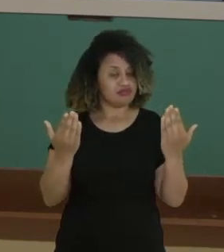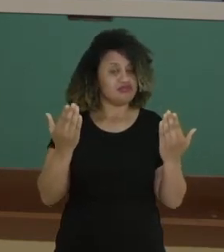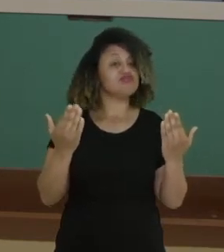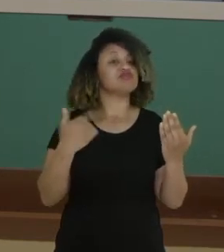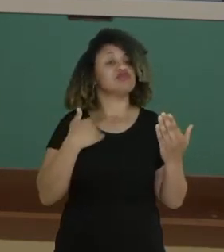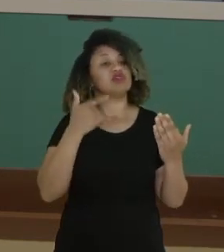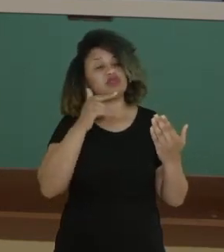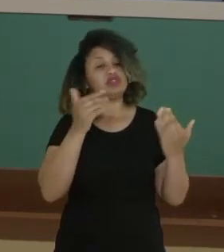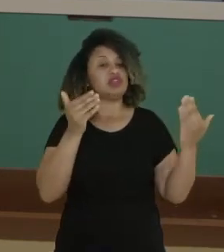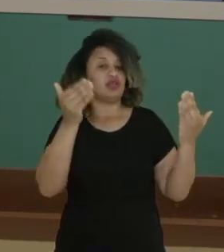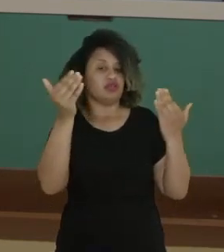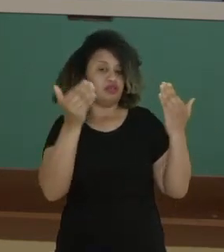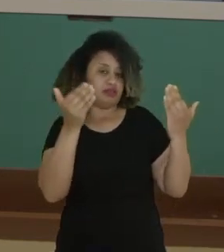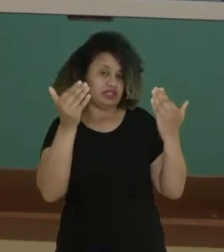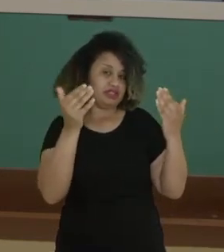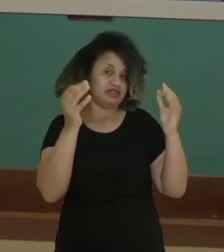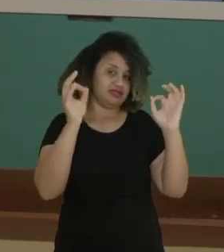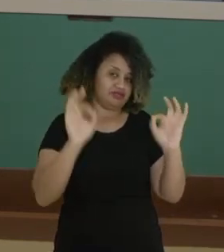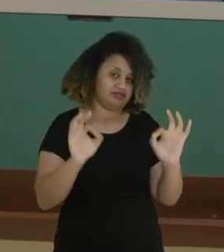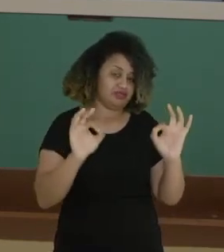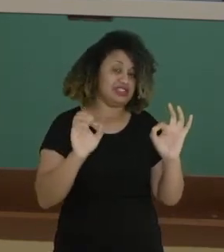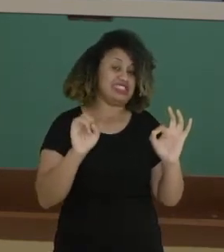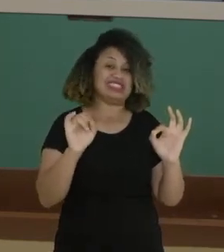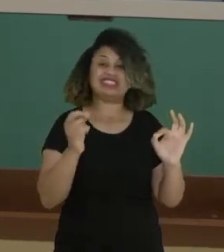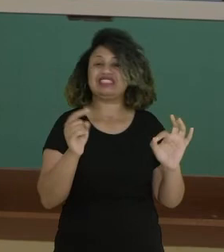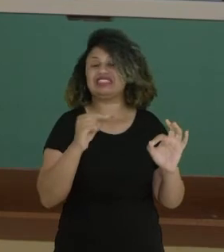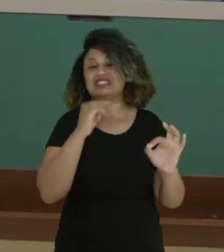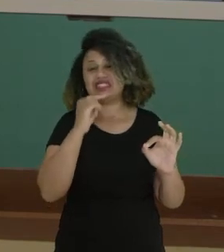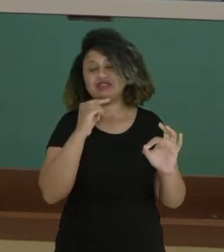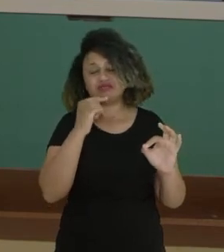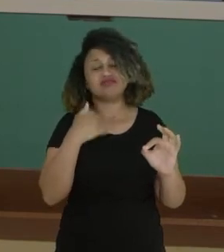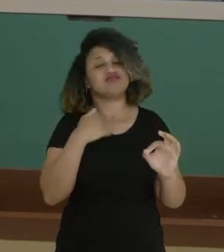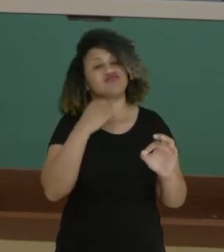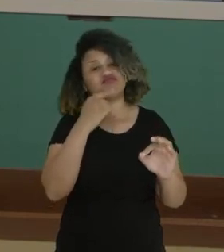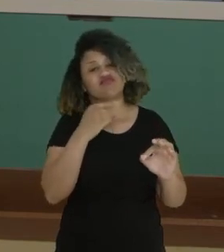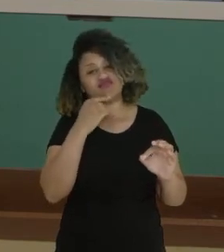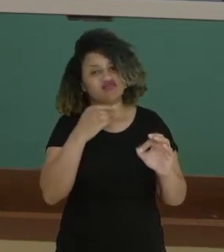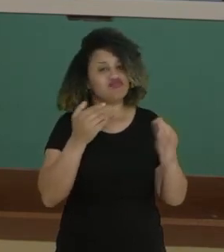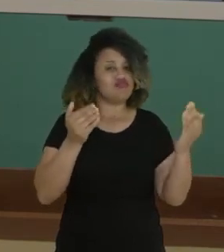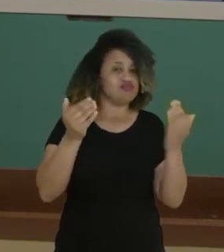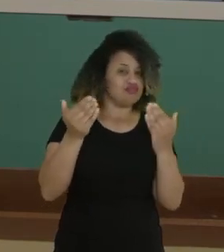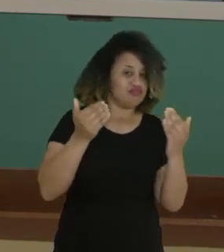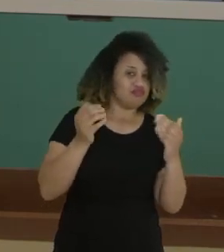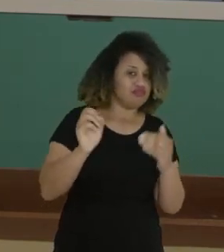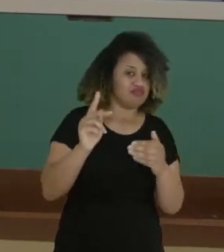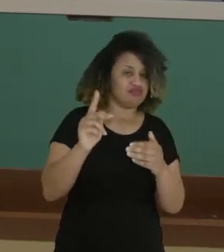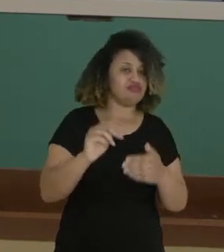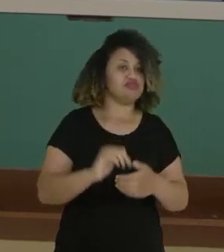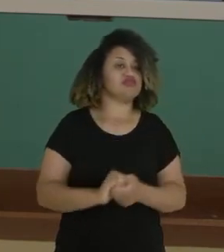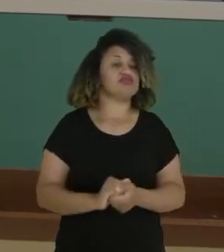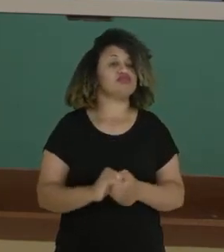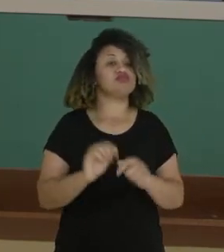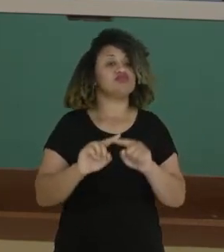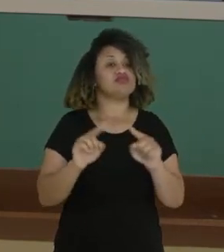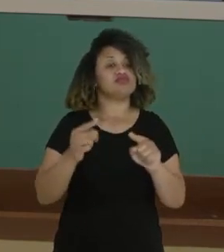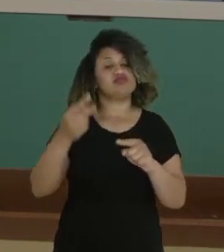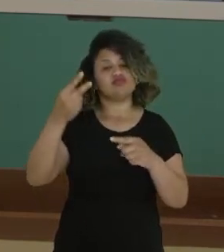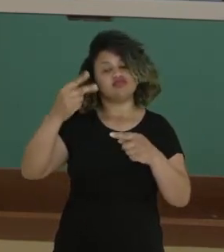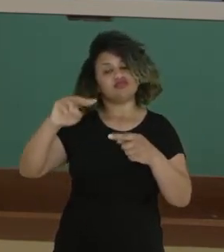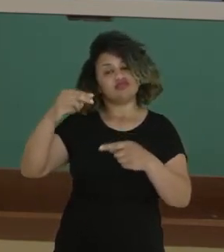uma comparação. Caso contrário, não posso comparar, ok? Mas aqui ambas estão